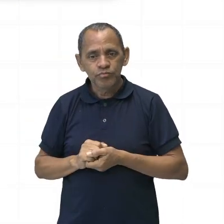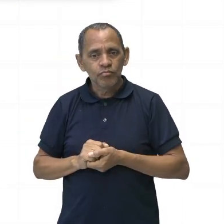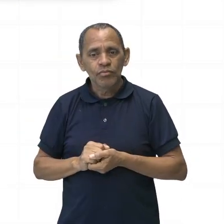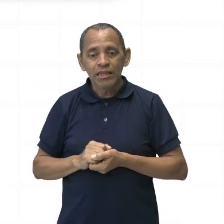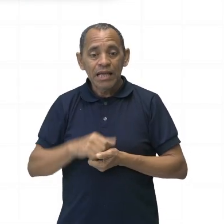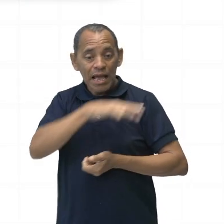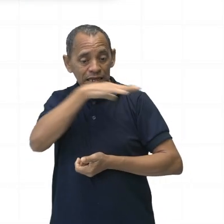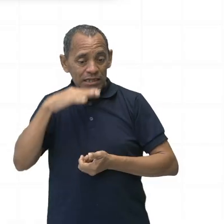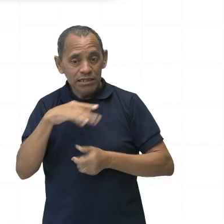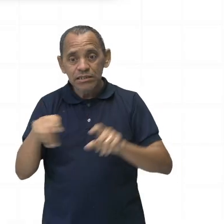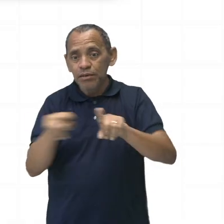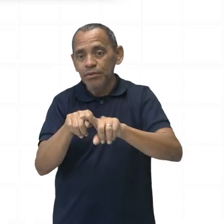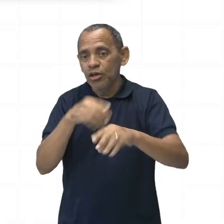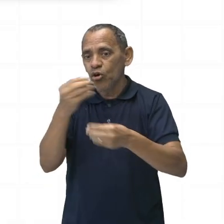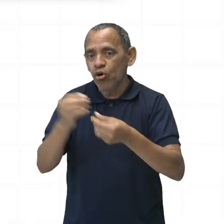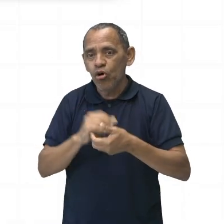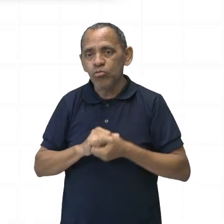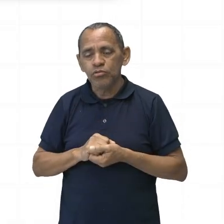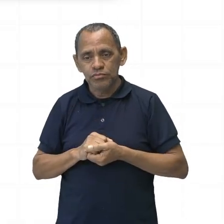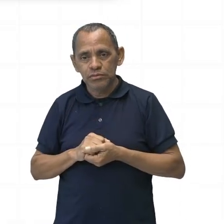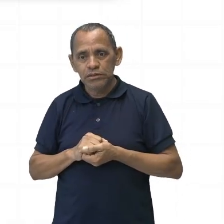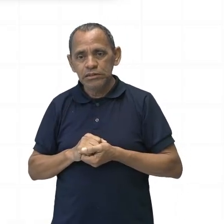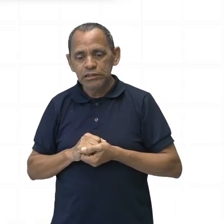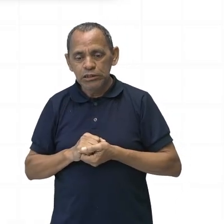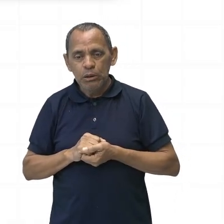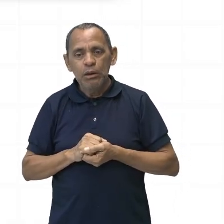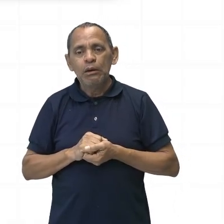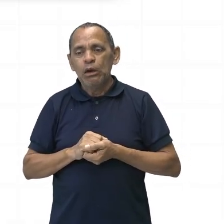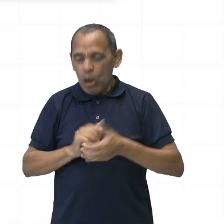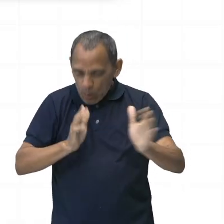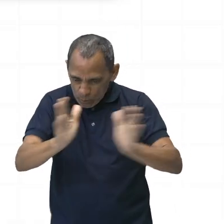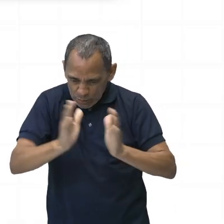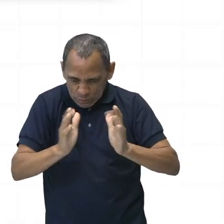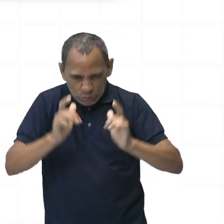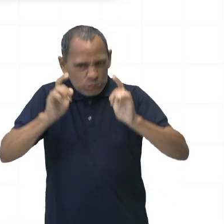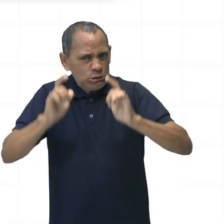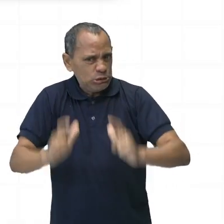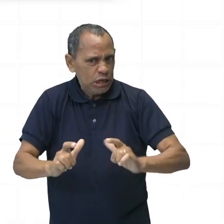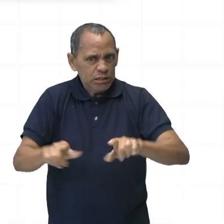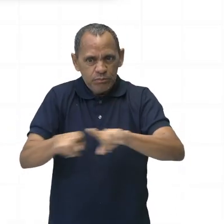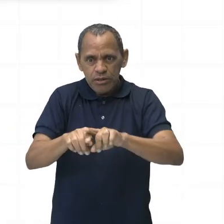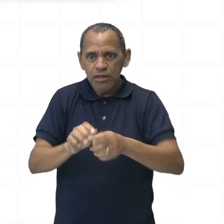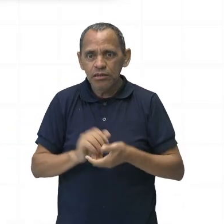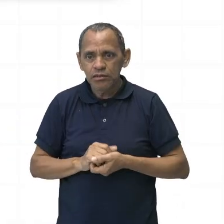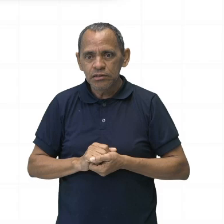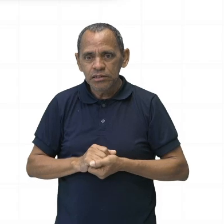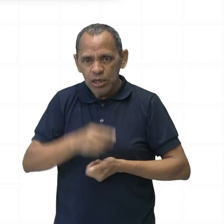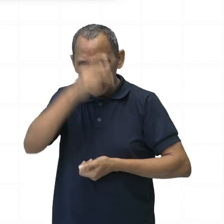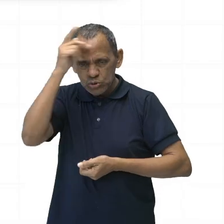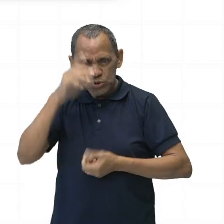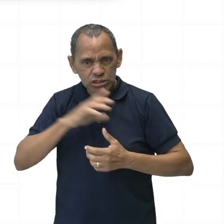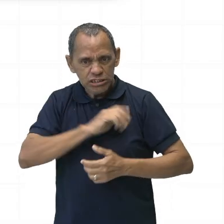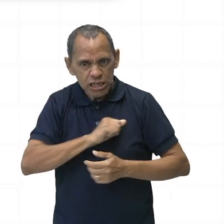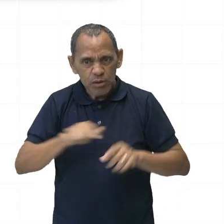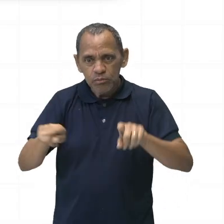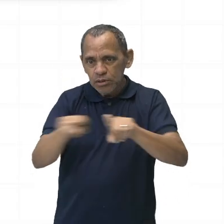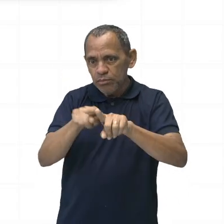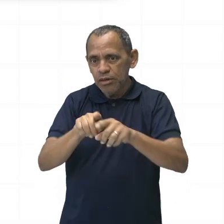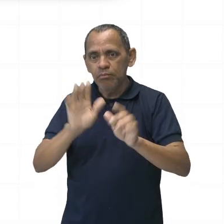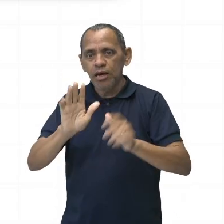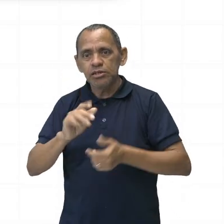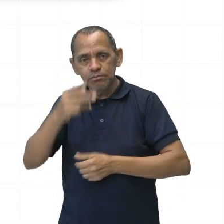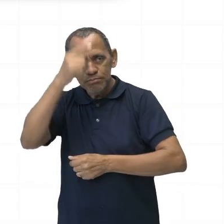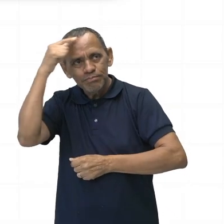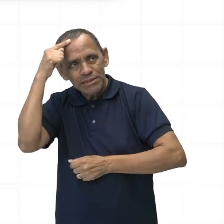futuro feliz que tanto ansiamos, né? Pensar e preservar a criança é pensar na dimensão da dignidade da